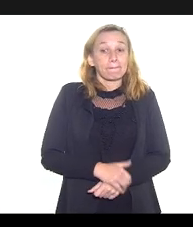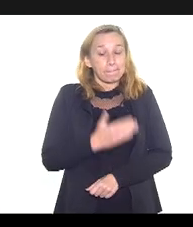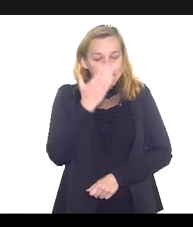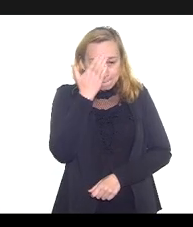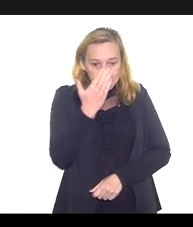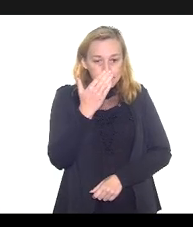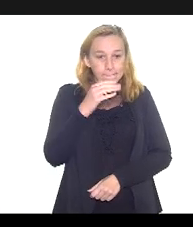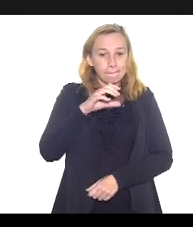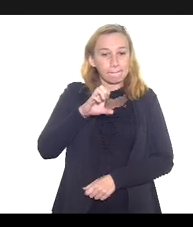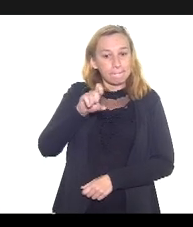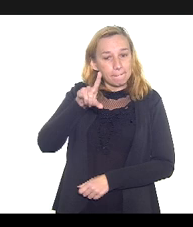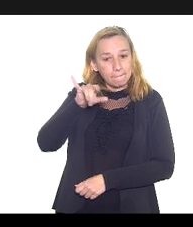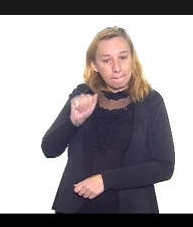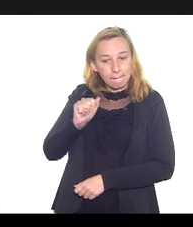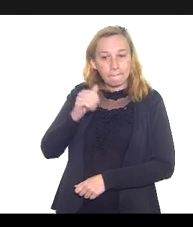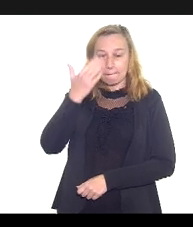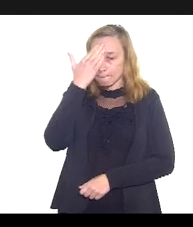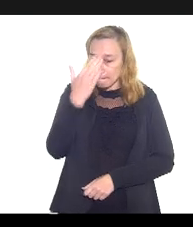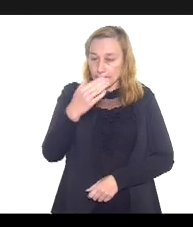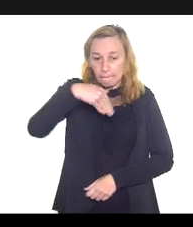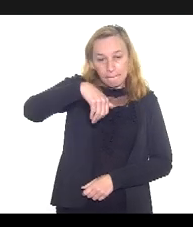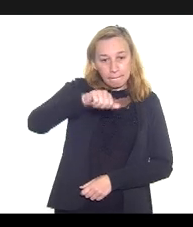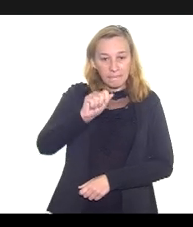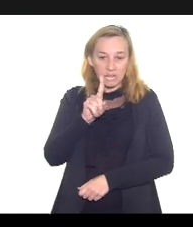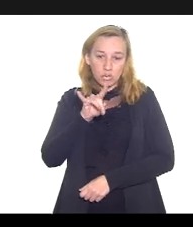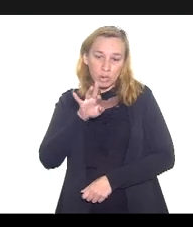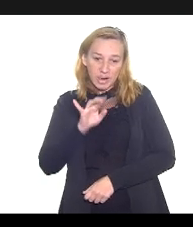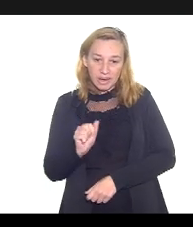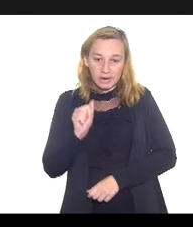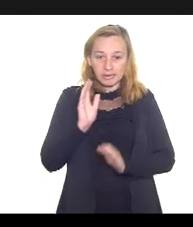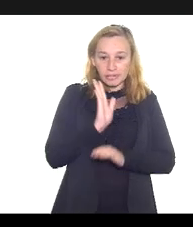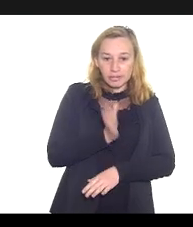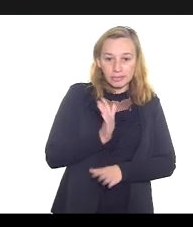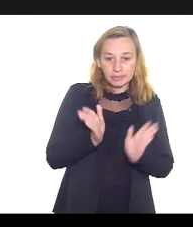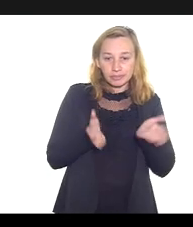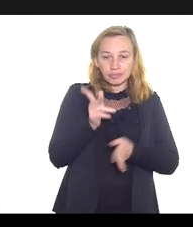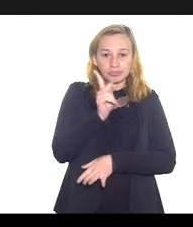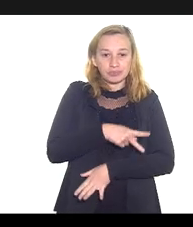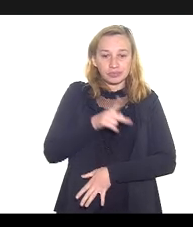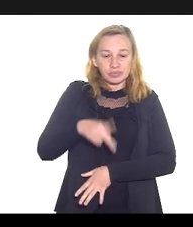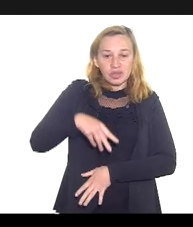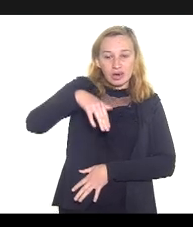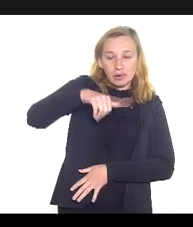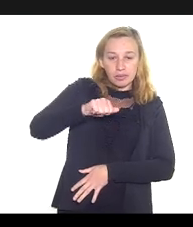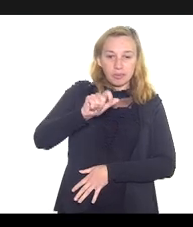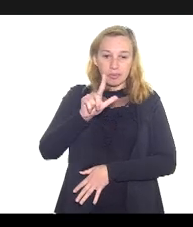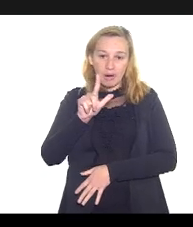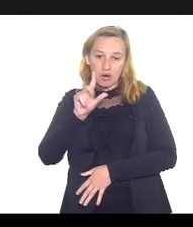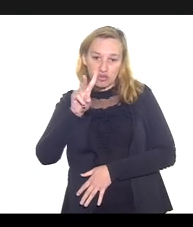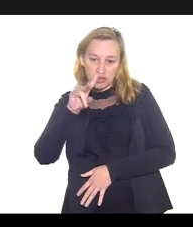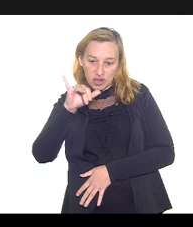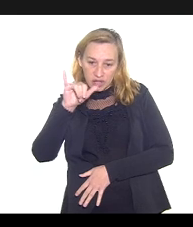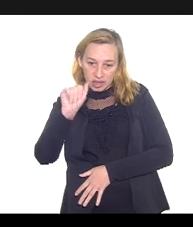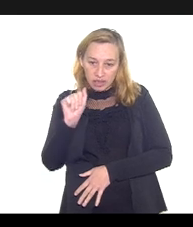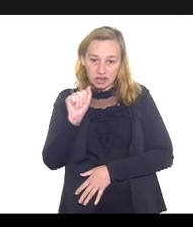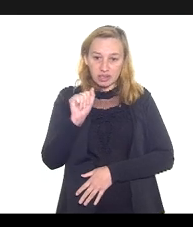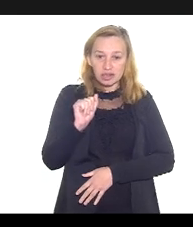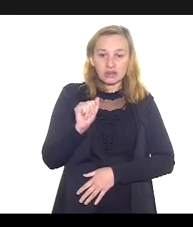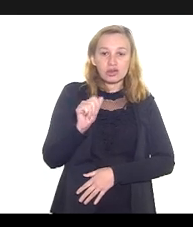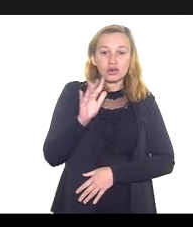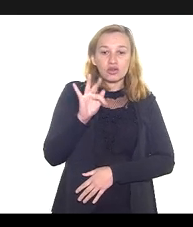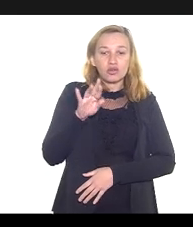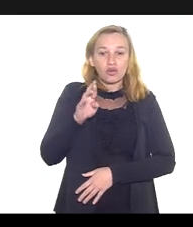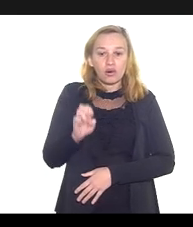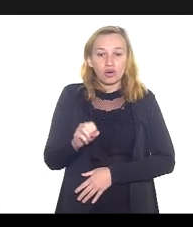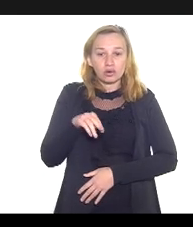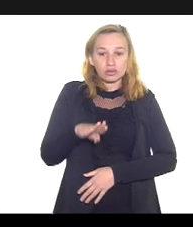Obrigado, Celinha. Obrigado, Madureira. Passo a palavra agora para a professora Malvina Tuttmann, pelo Fórum Estadual de Educação,